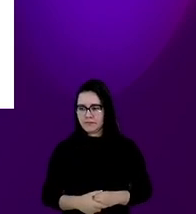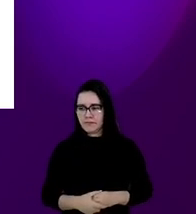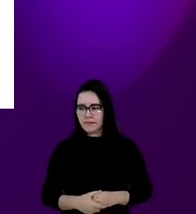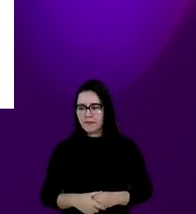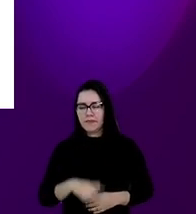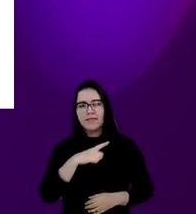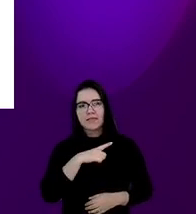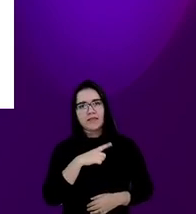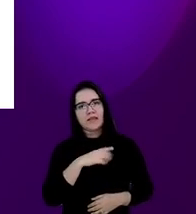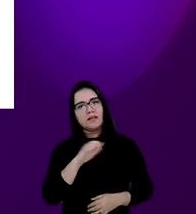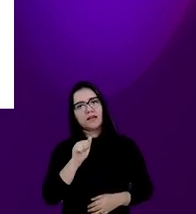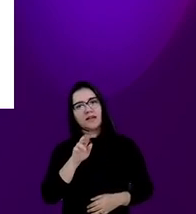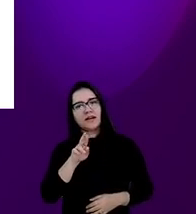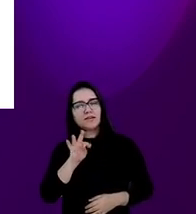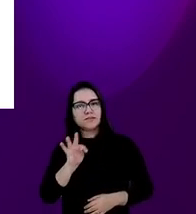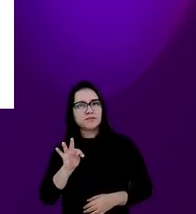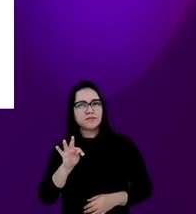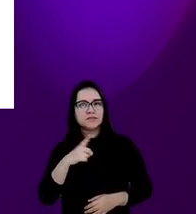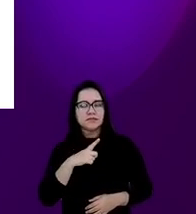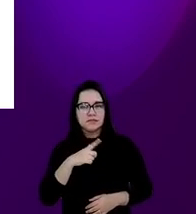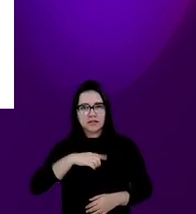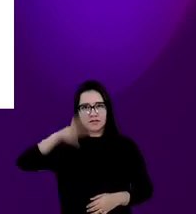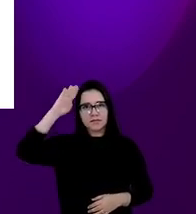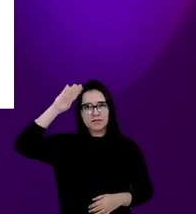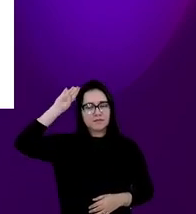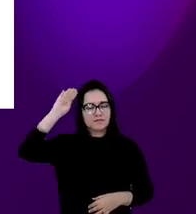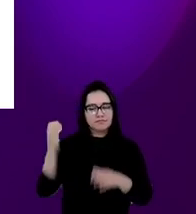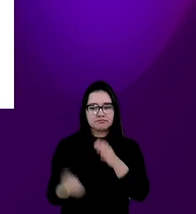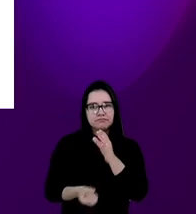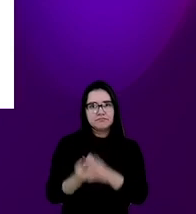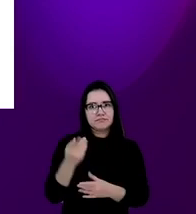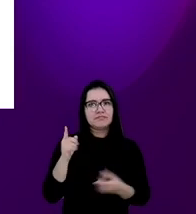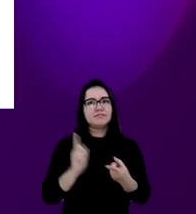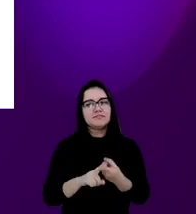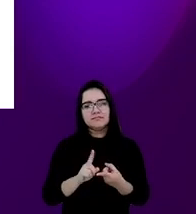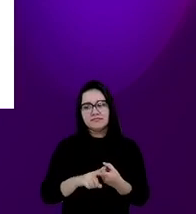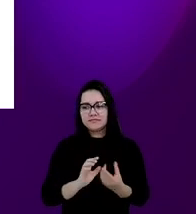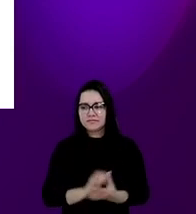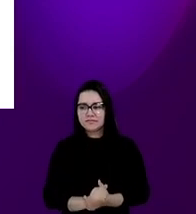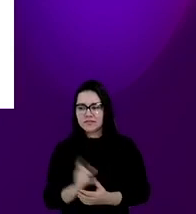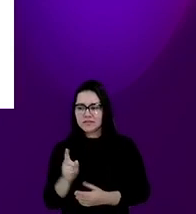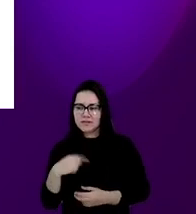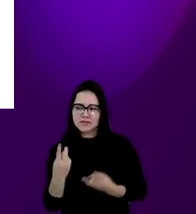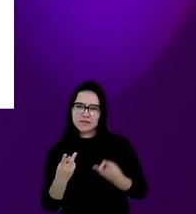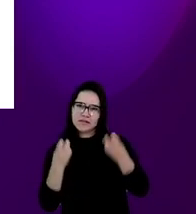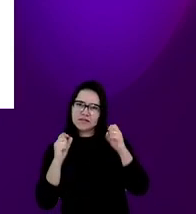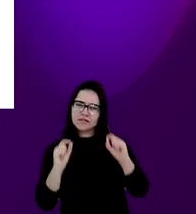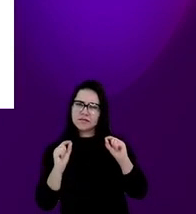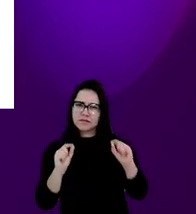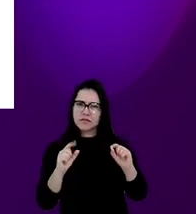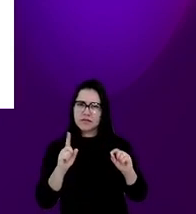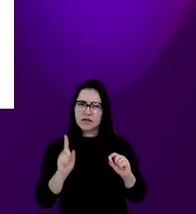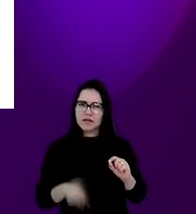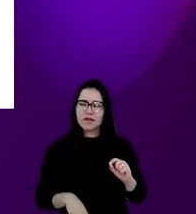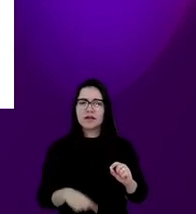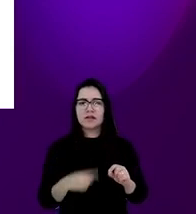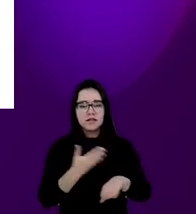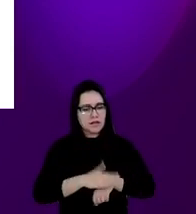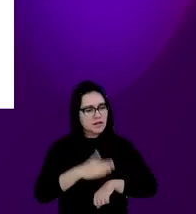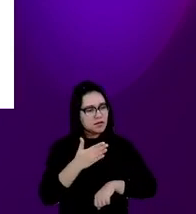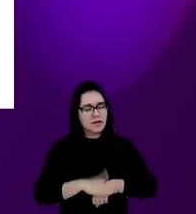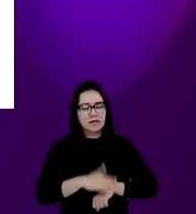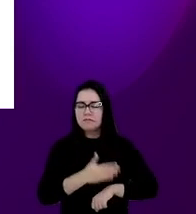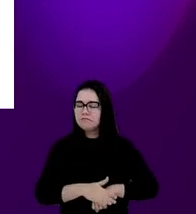CAR-T acadêmico que nós estamos desenvolvendo, e o que a gente nota é que o segredo é treinamento,